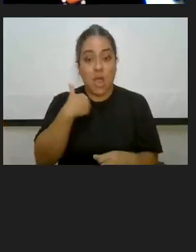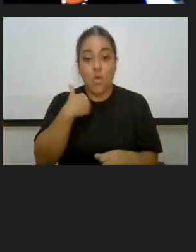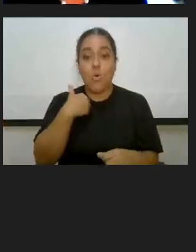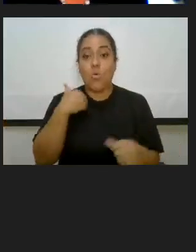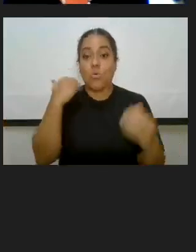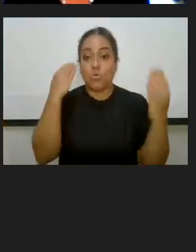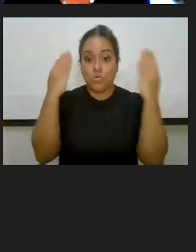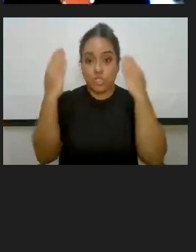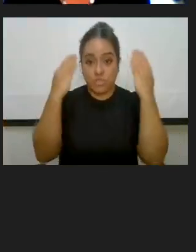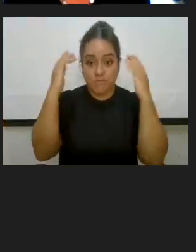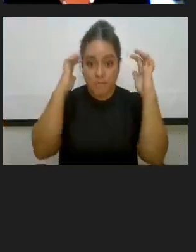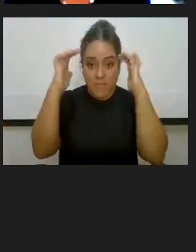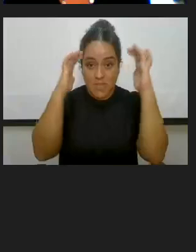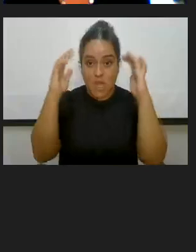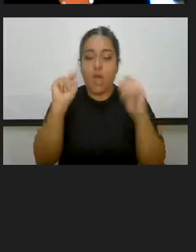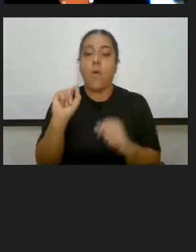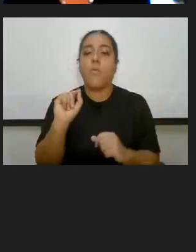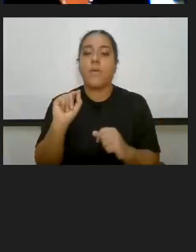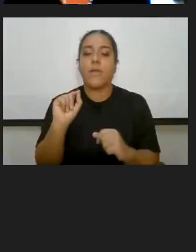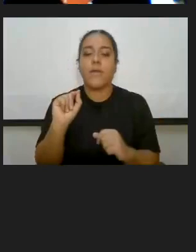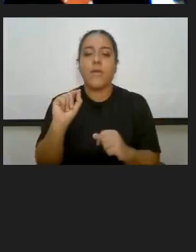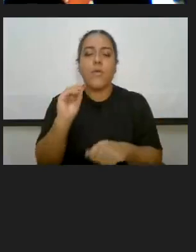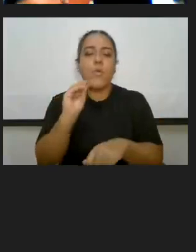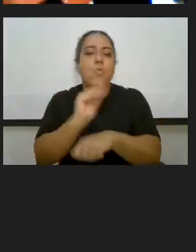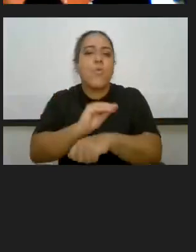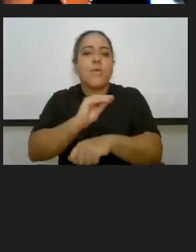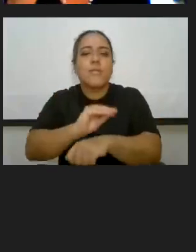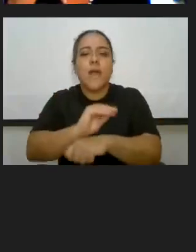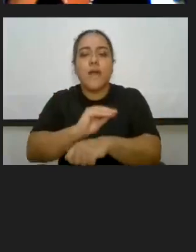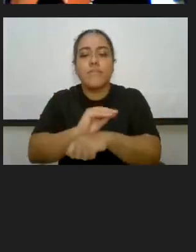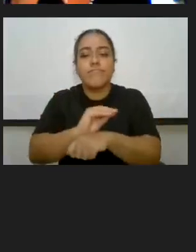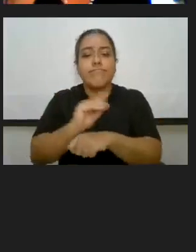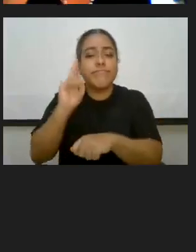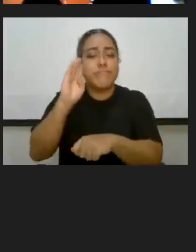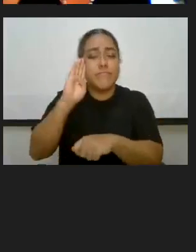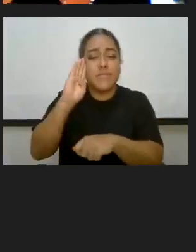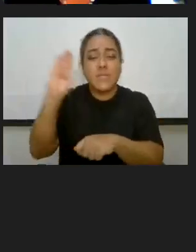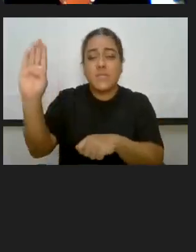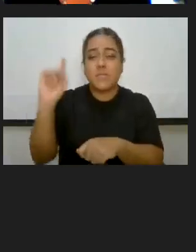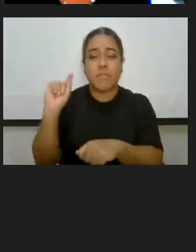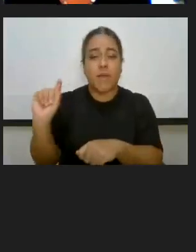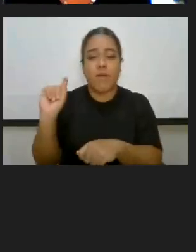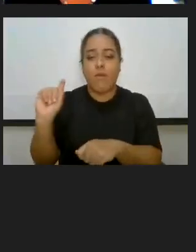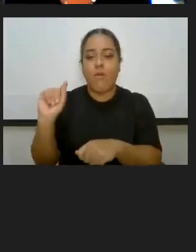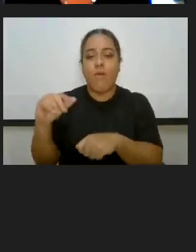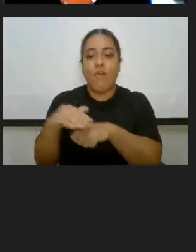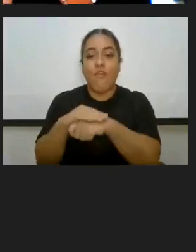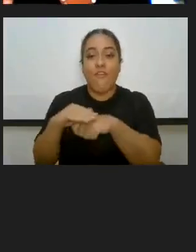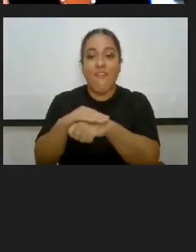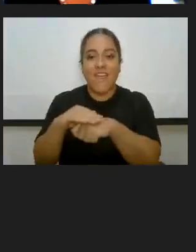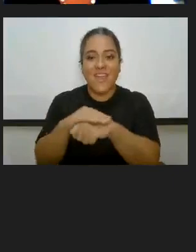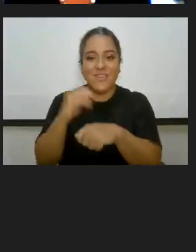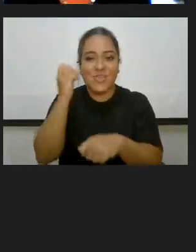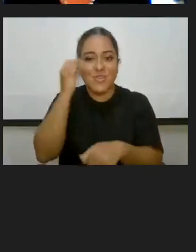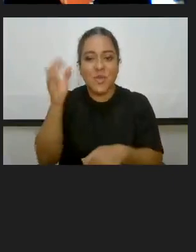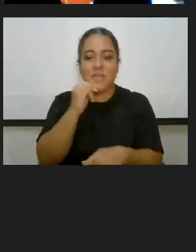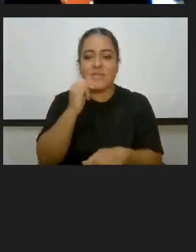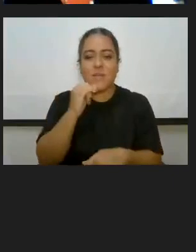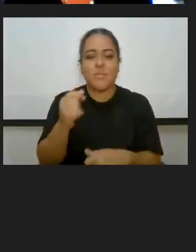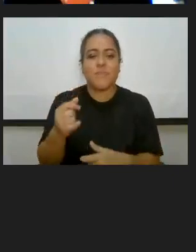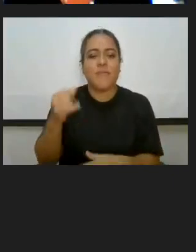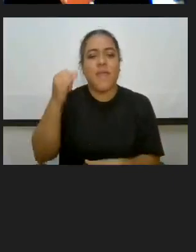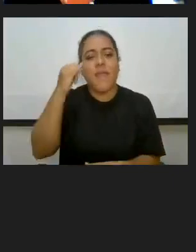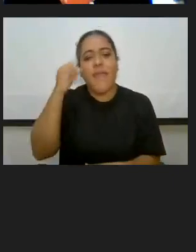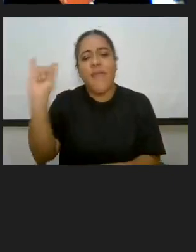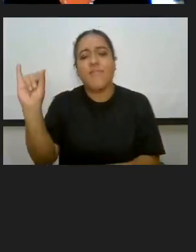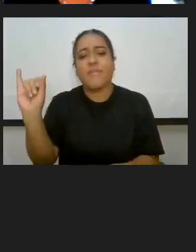do cuidado e, principalmente, a gente fazer uma conversa em que a gente não banalize,